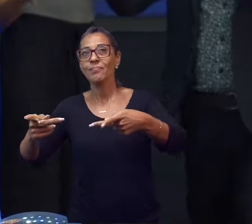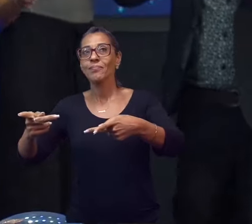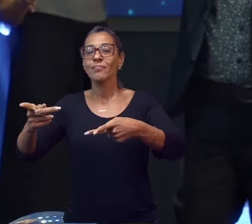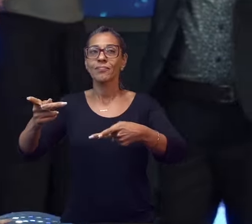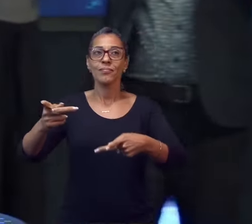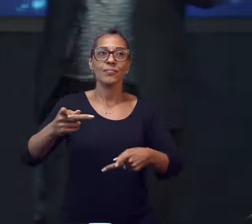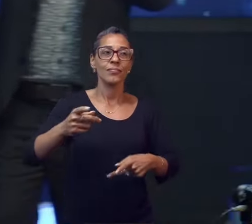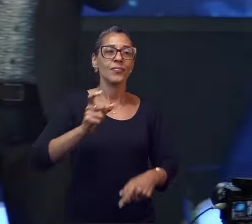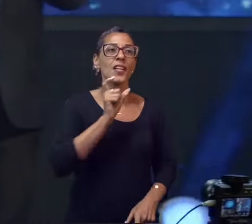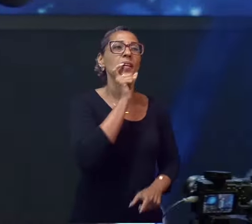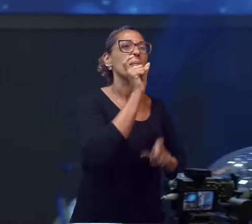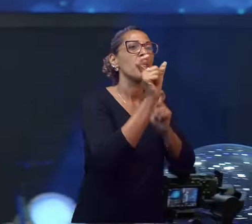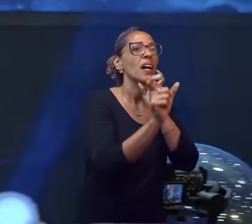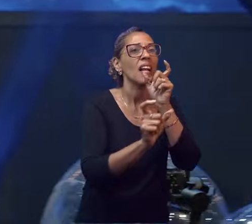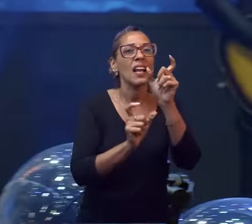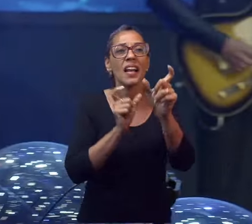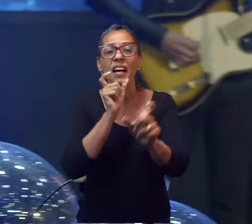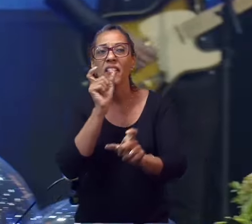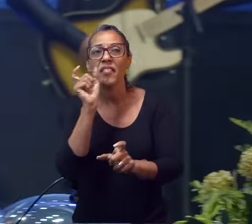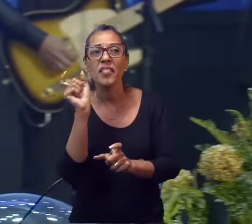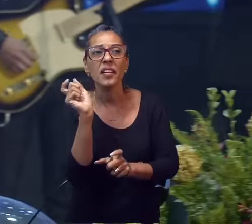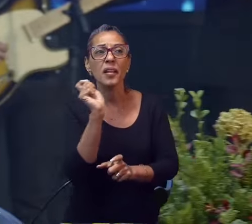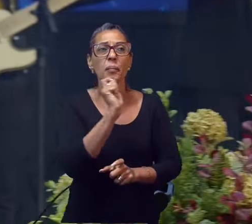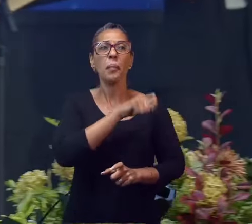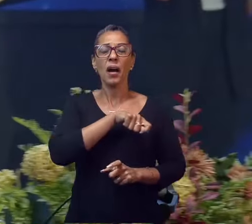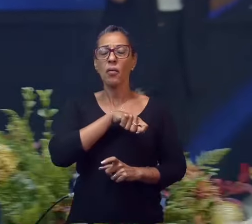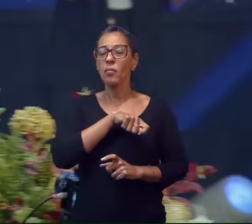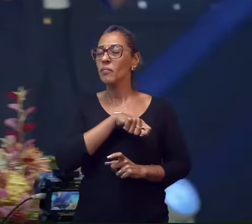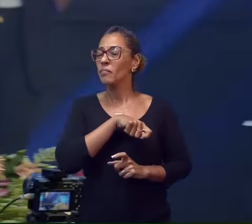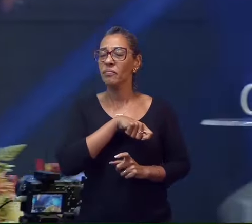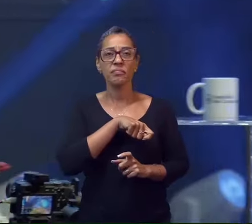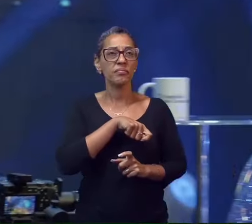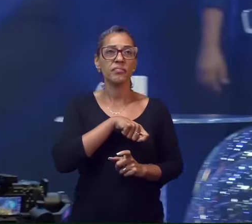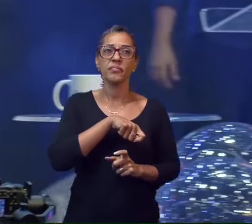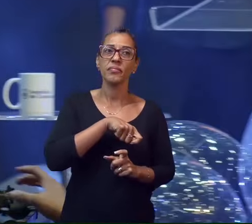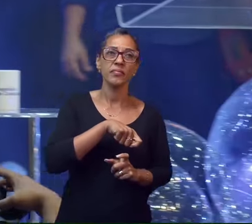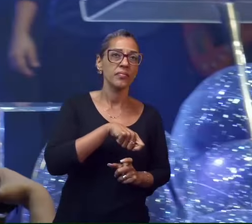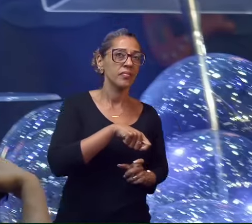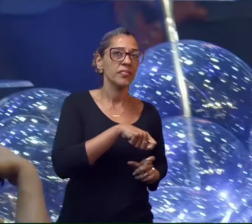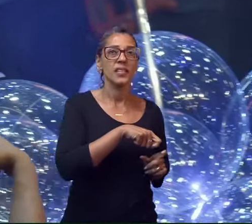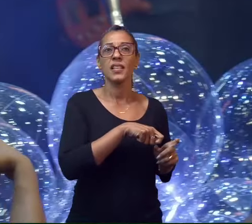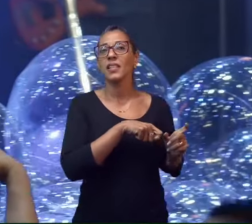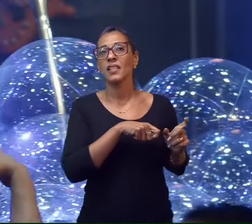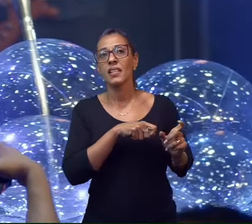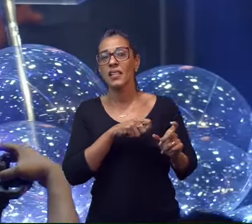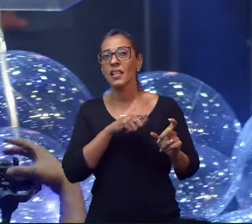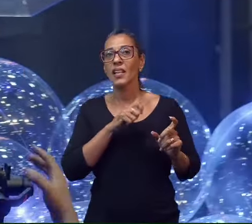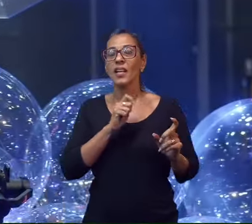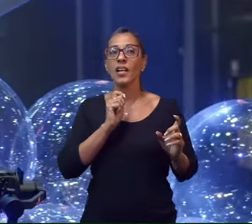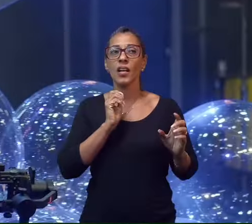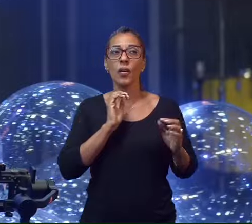os pastores da Igreja local também Podem subir os pastores aqui na Argentina pastores